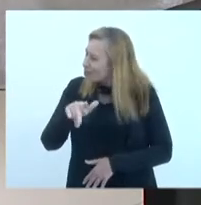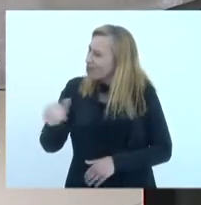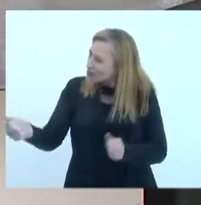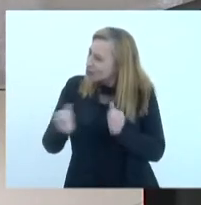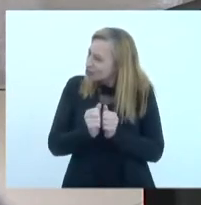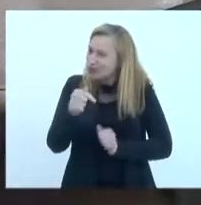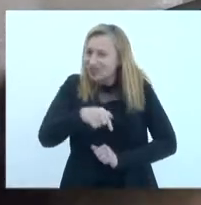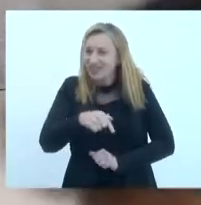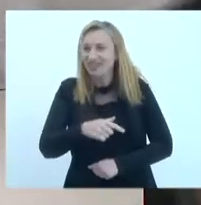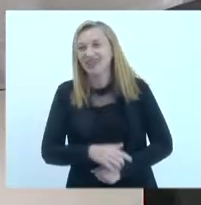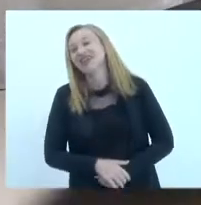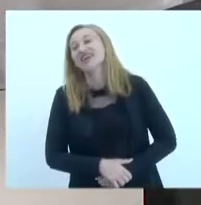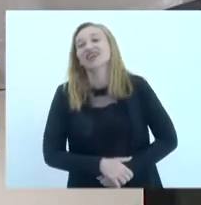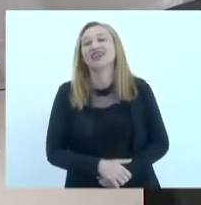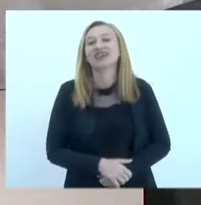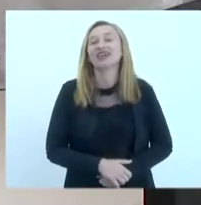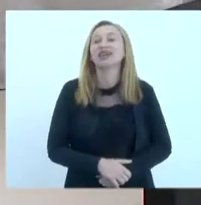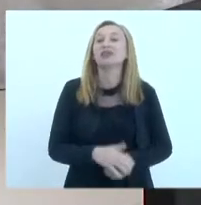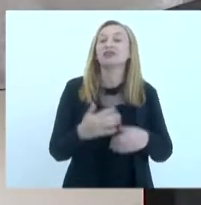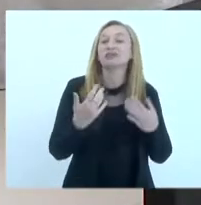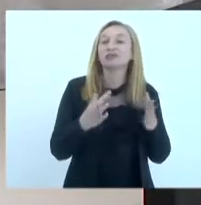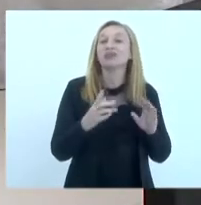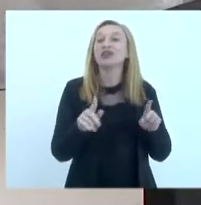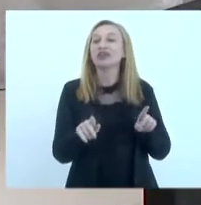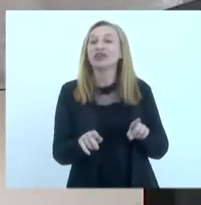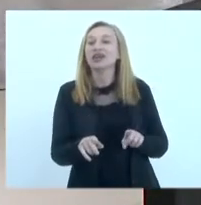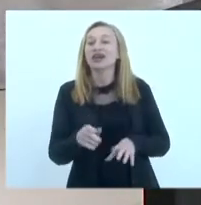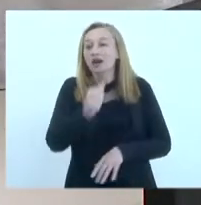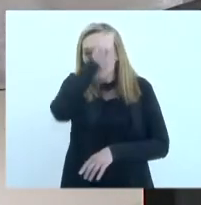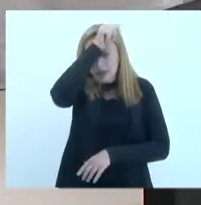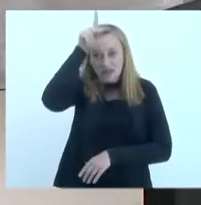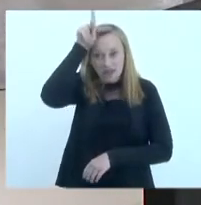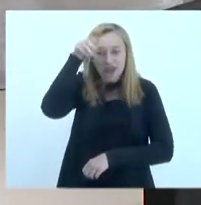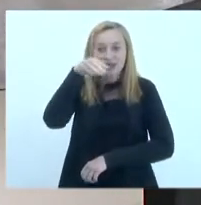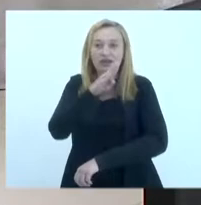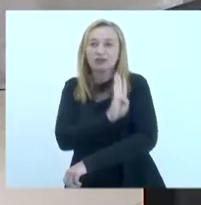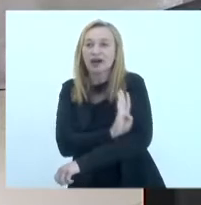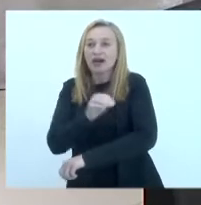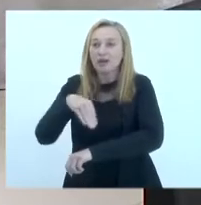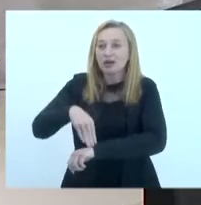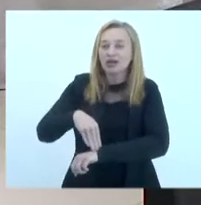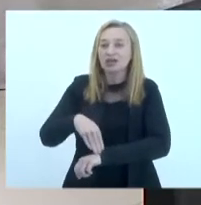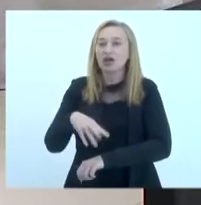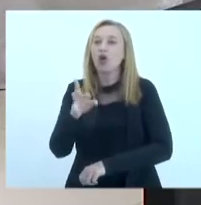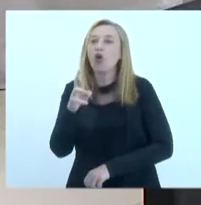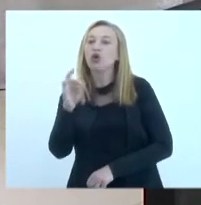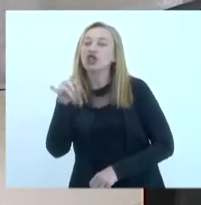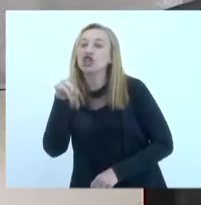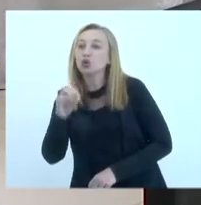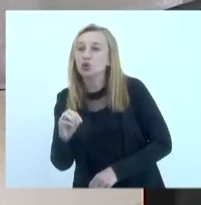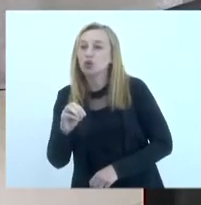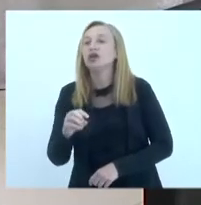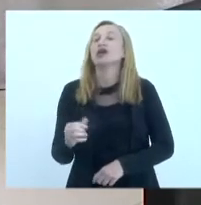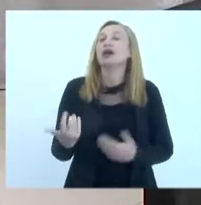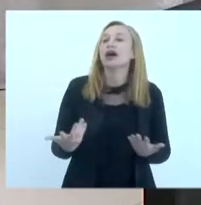conosco um pouquinho aqui. Saudar o prefeito de Barra Mansa, Rodrigo. Saudar